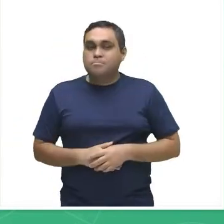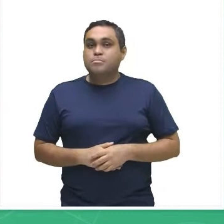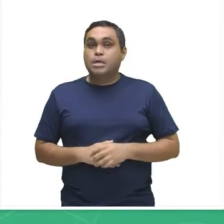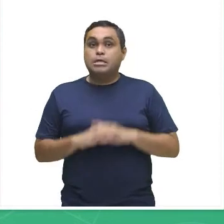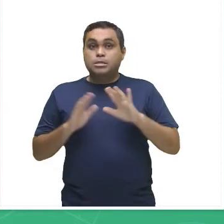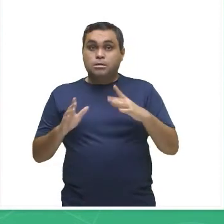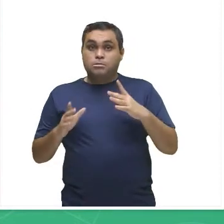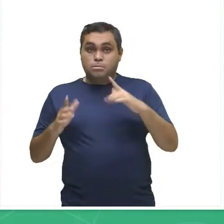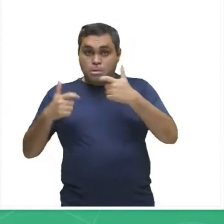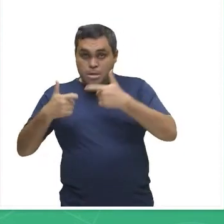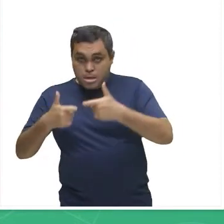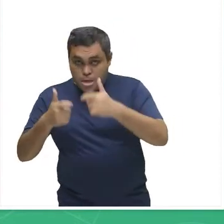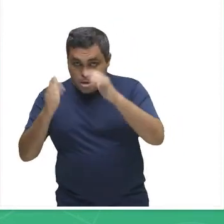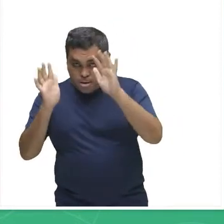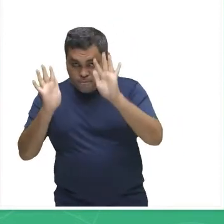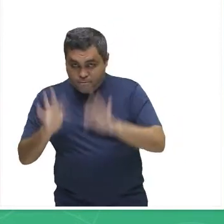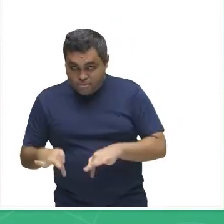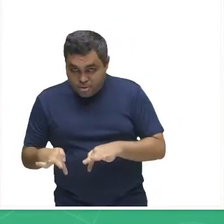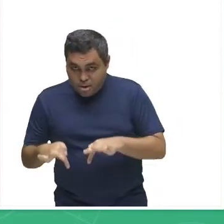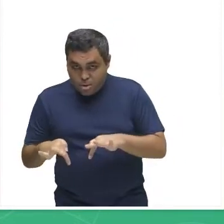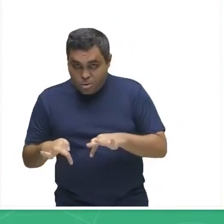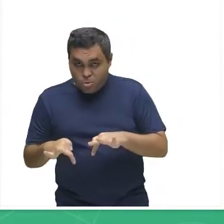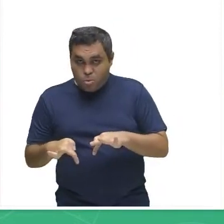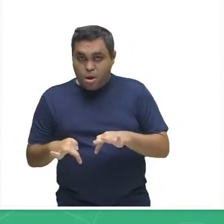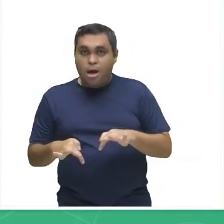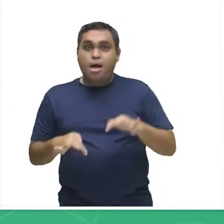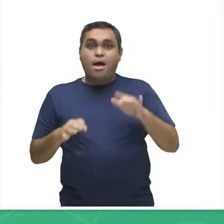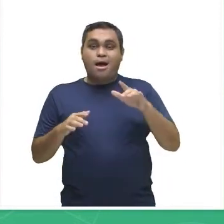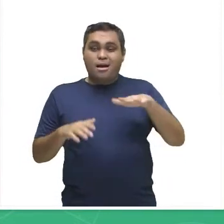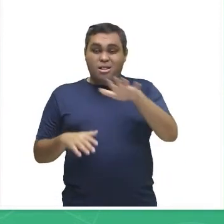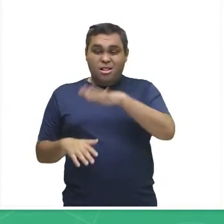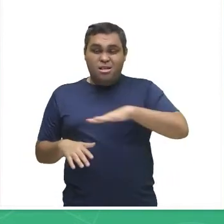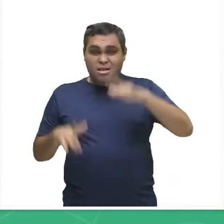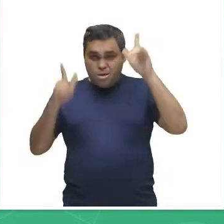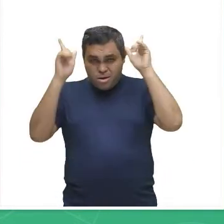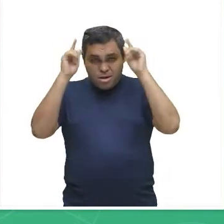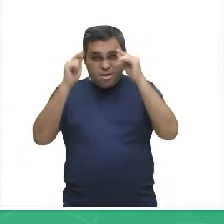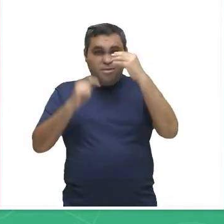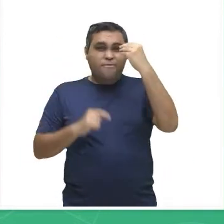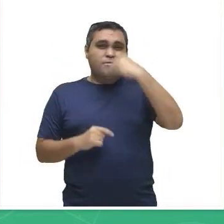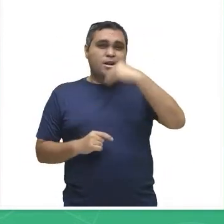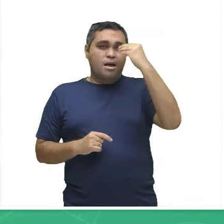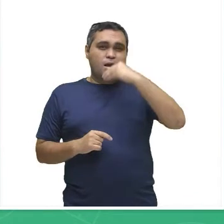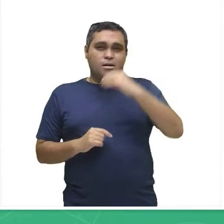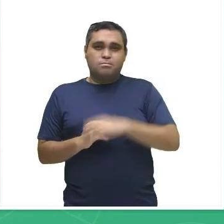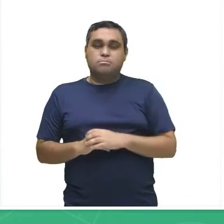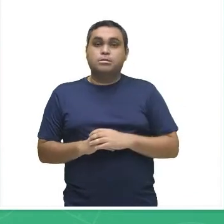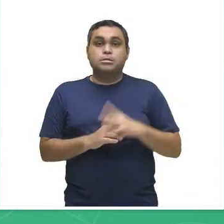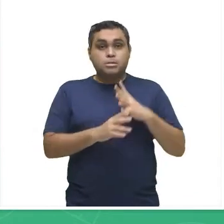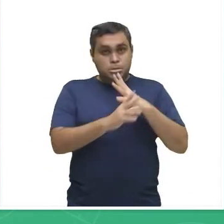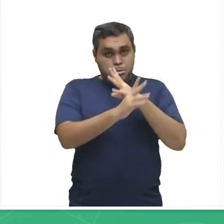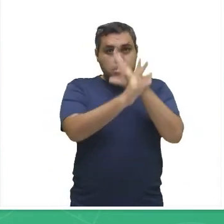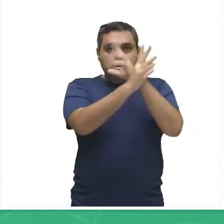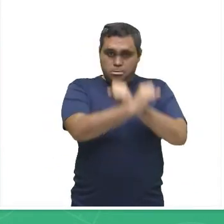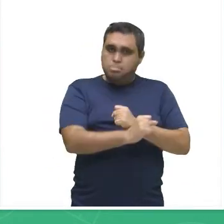quase 30 anos de guerra, a Grécia está enfraquecida. Esparta, mesmo sendo vencedora,